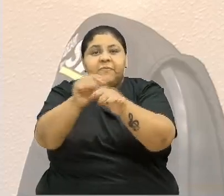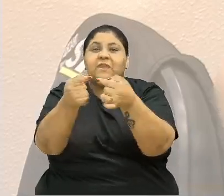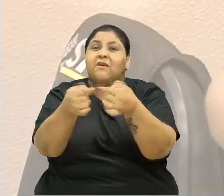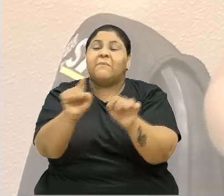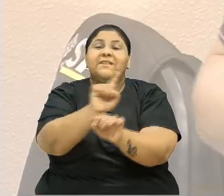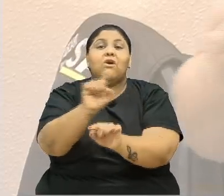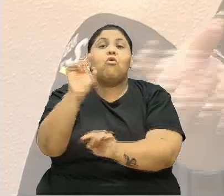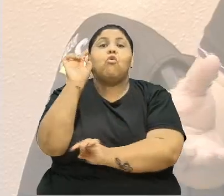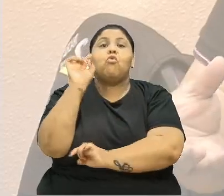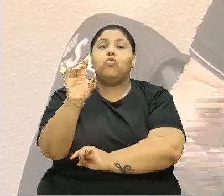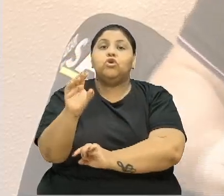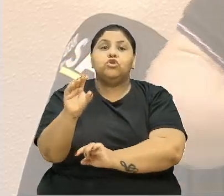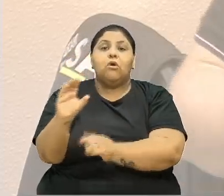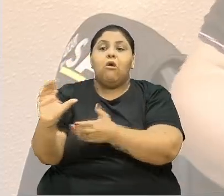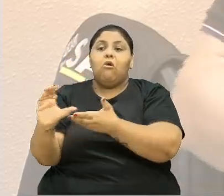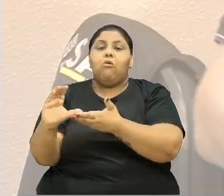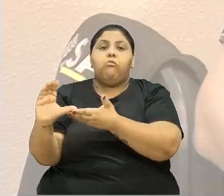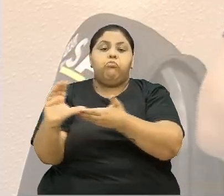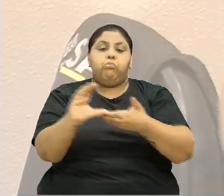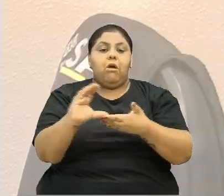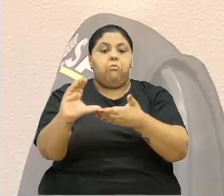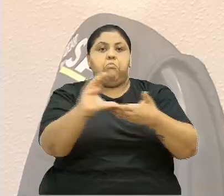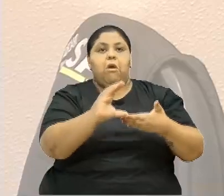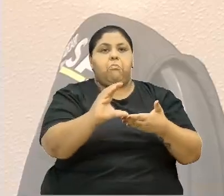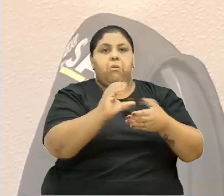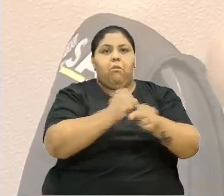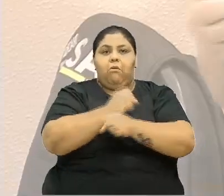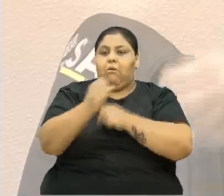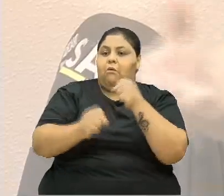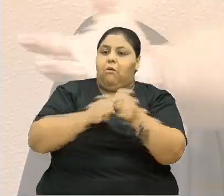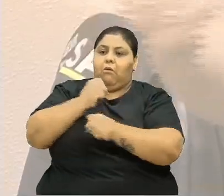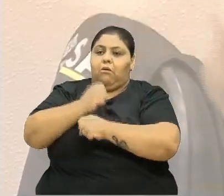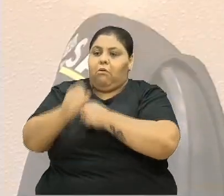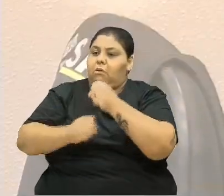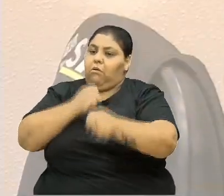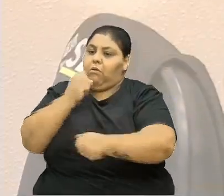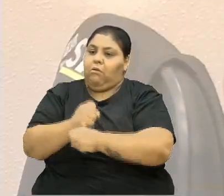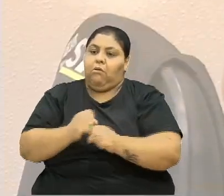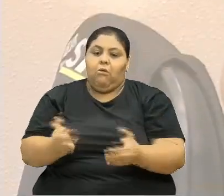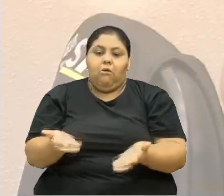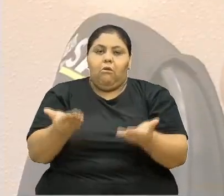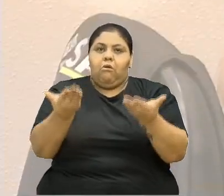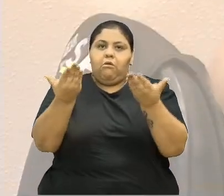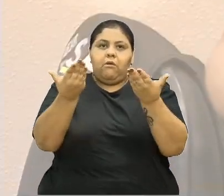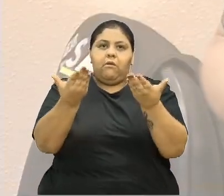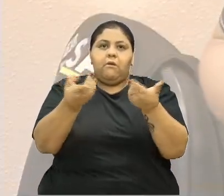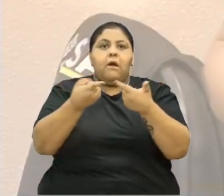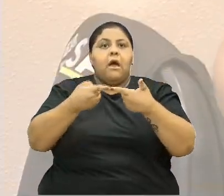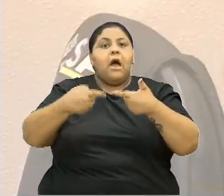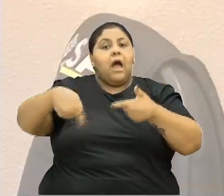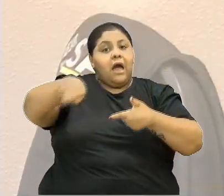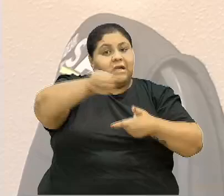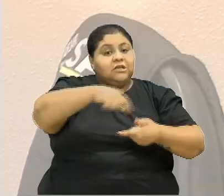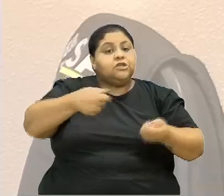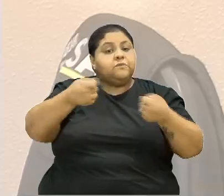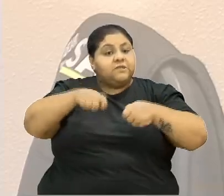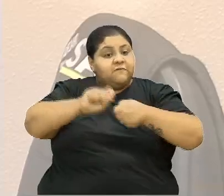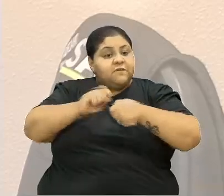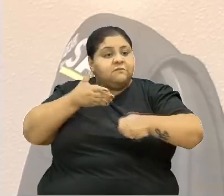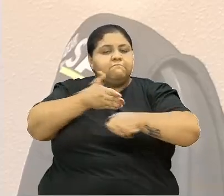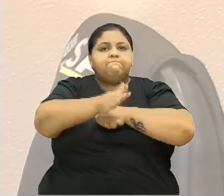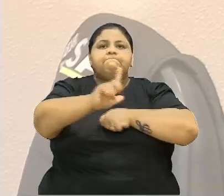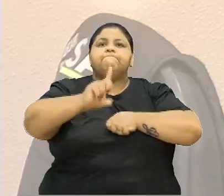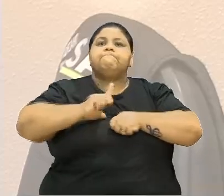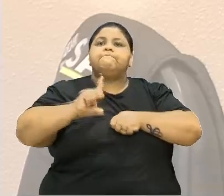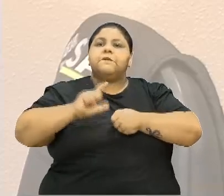é só dando subsídio e cada ano aumentando ainda mais se a gente não faz a nossa parte. Nós, governantes, temos